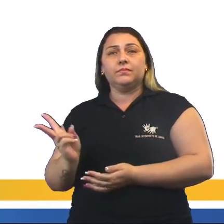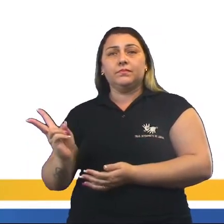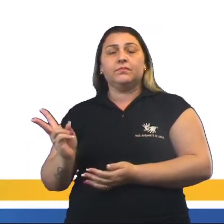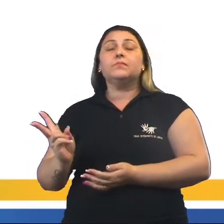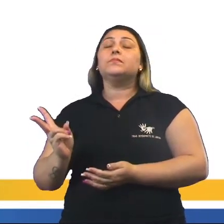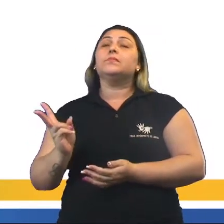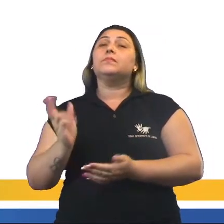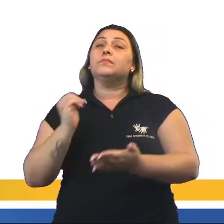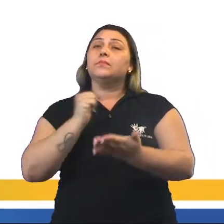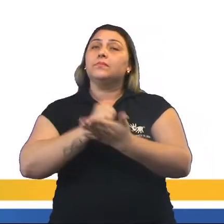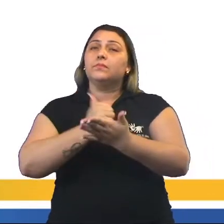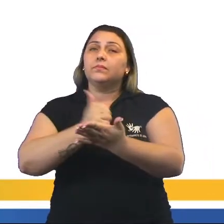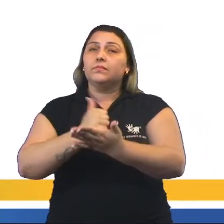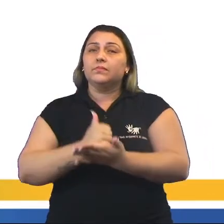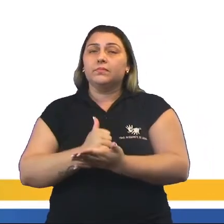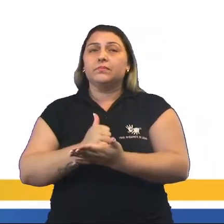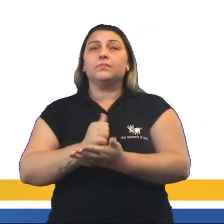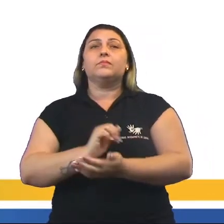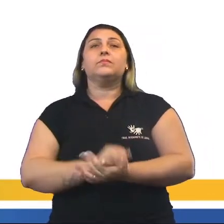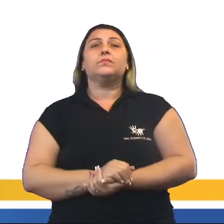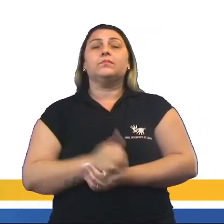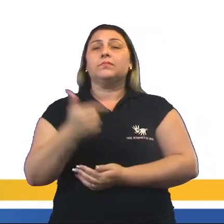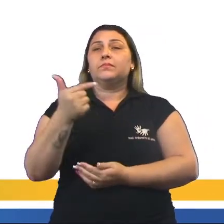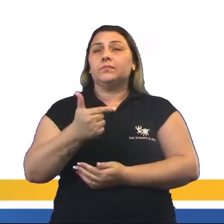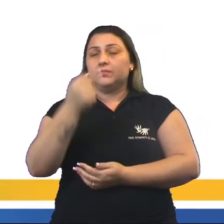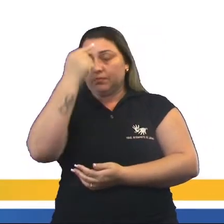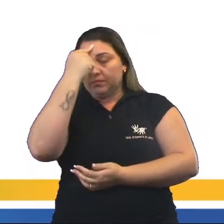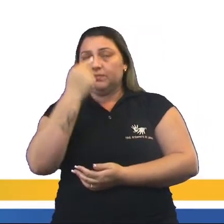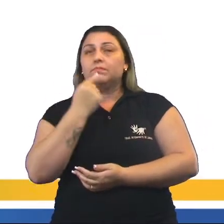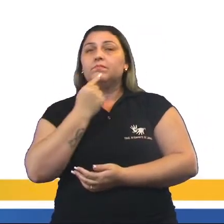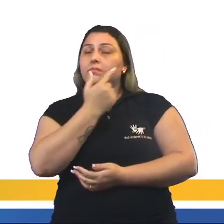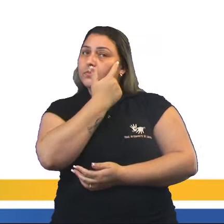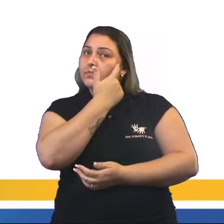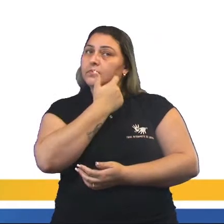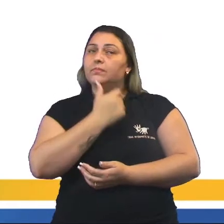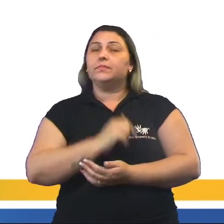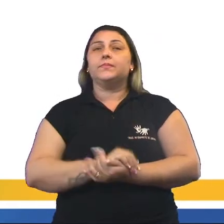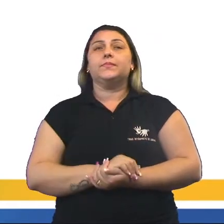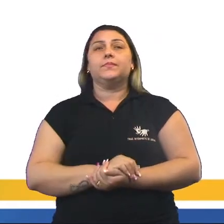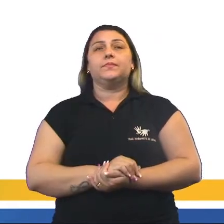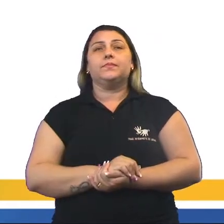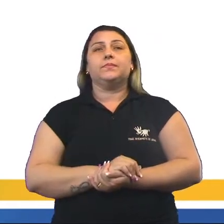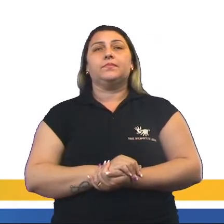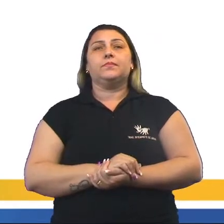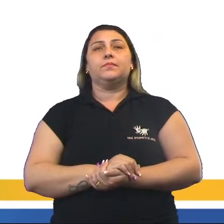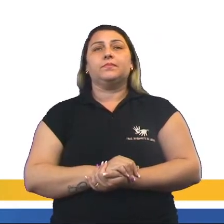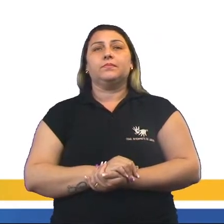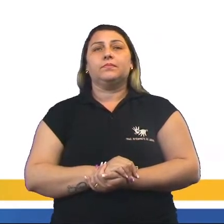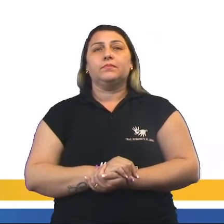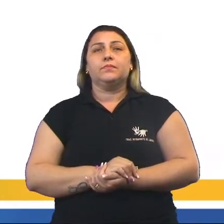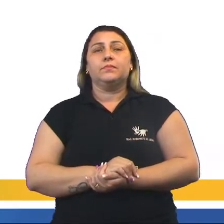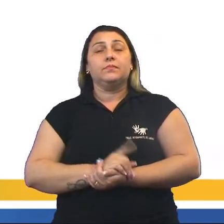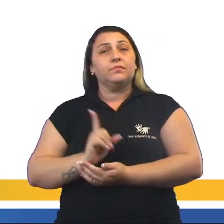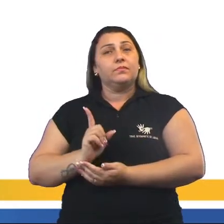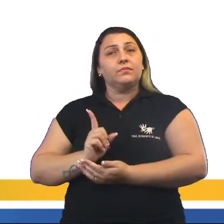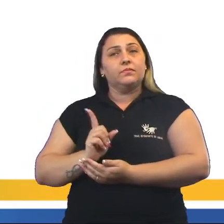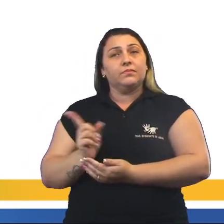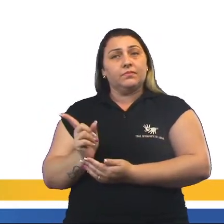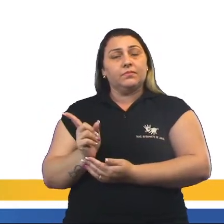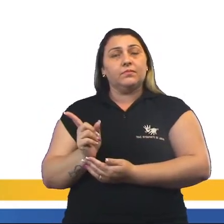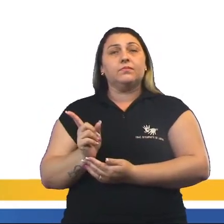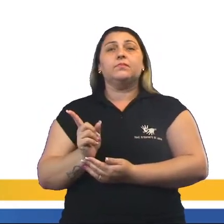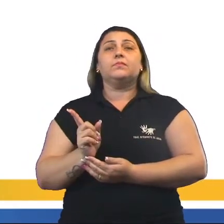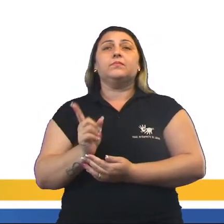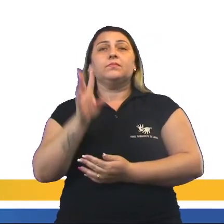estão jogando videogame. E na segunda imagem, He is watching TV. Ele